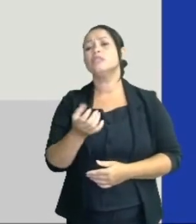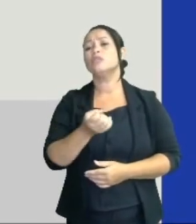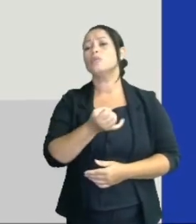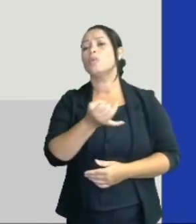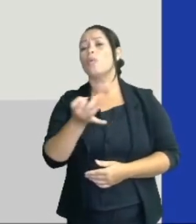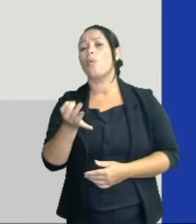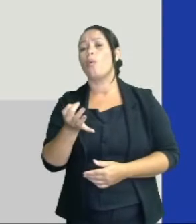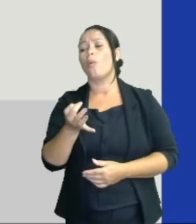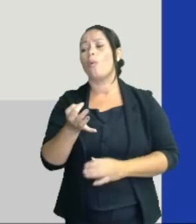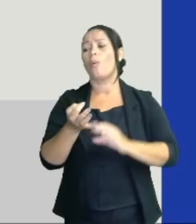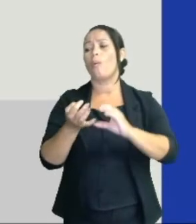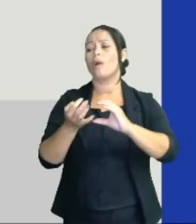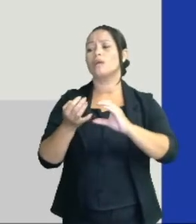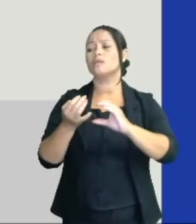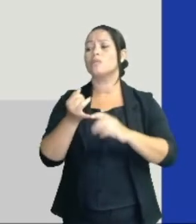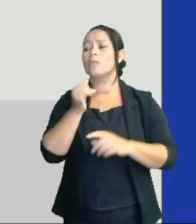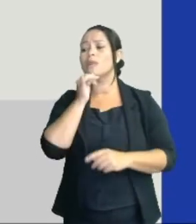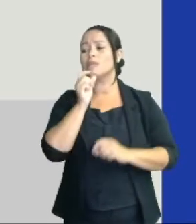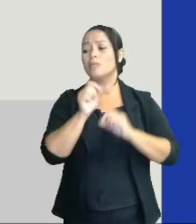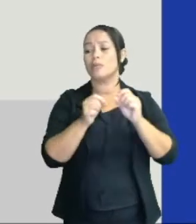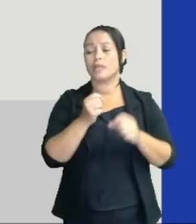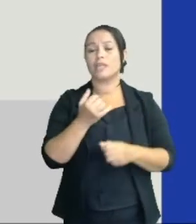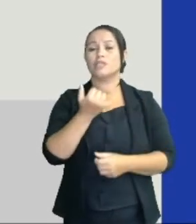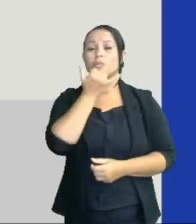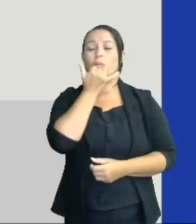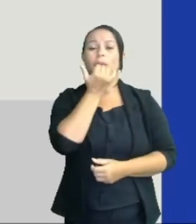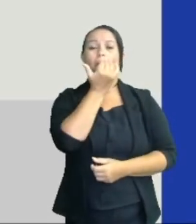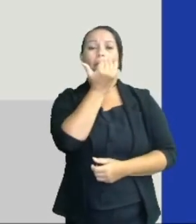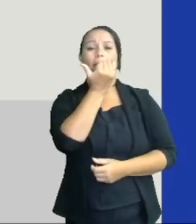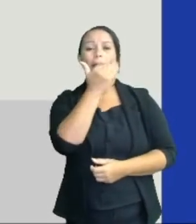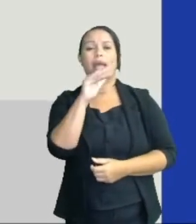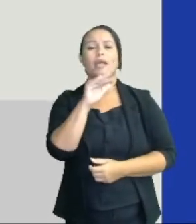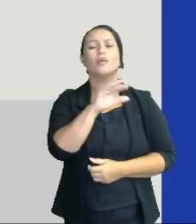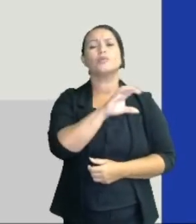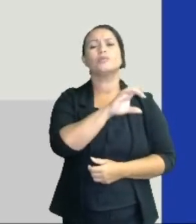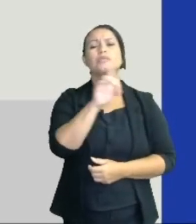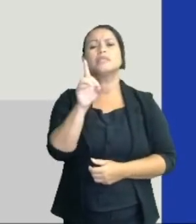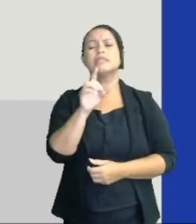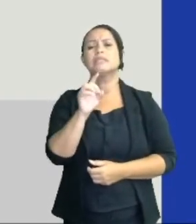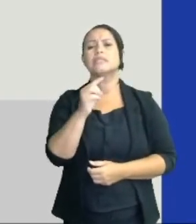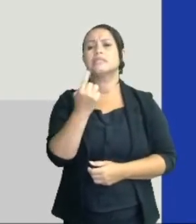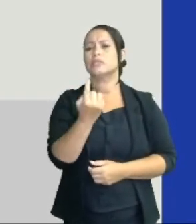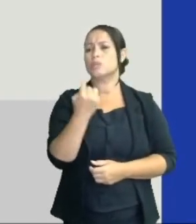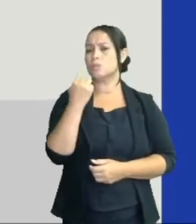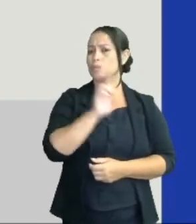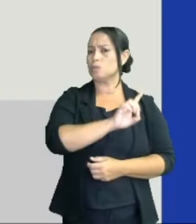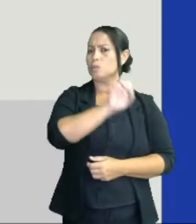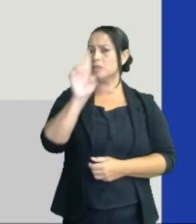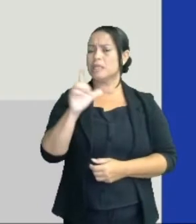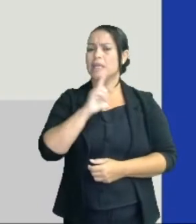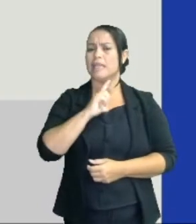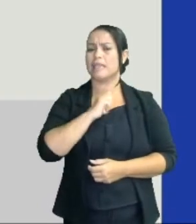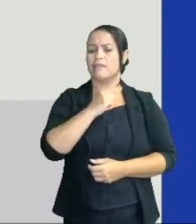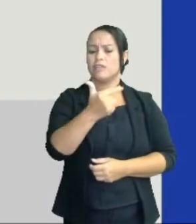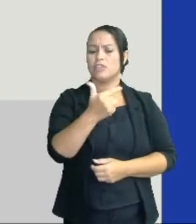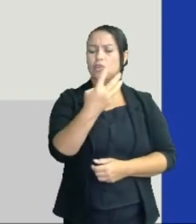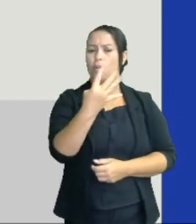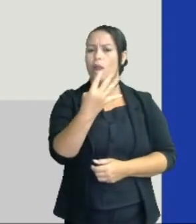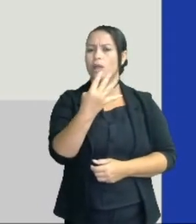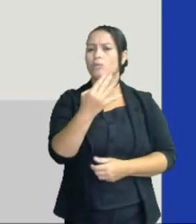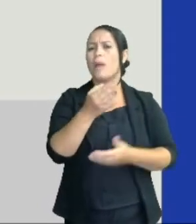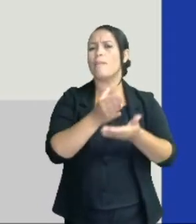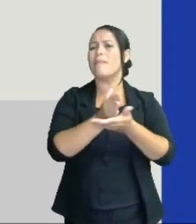vale meio-dia? A gente sabe que um dia tem 24 horas. E metade de um